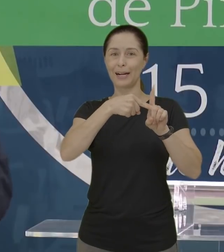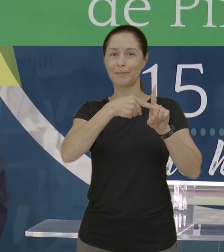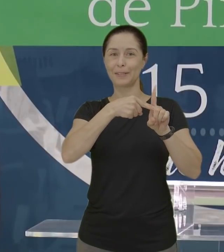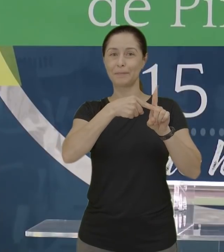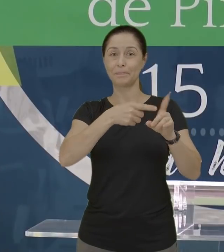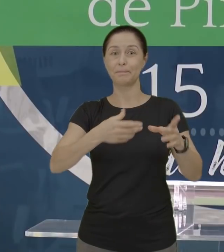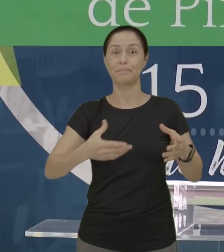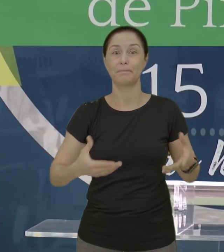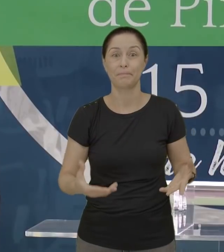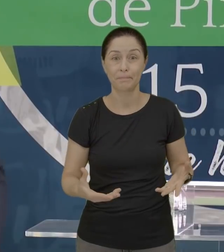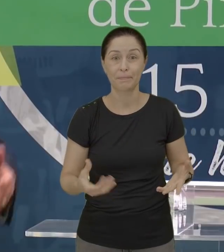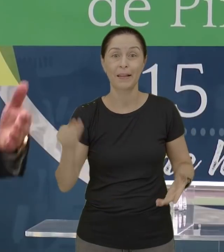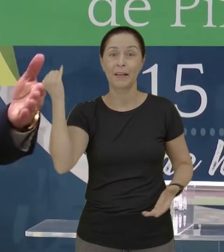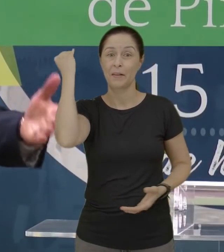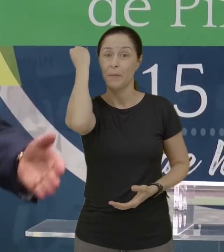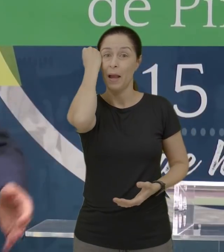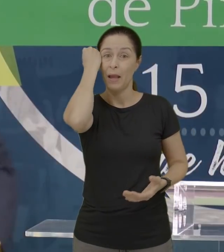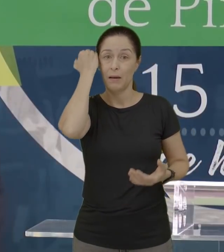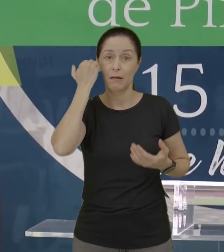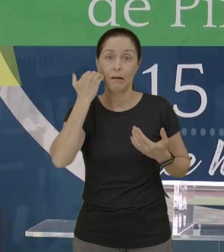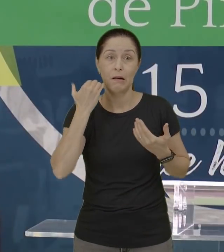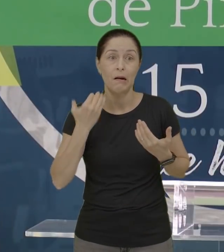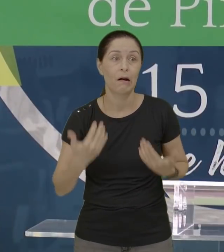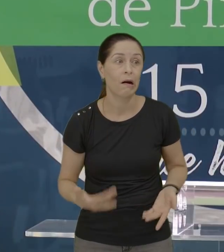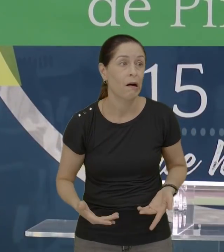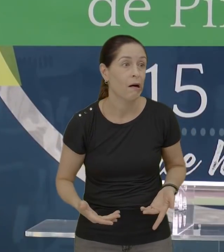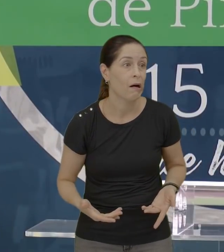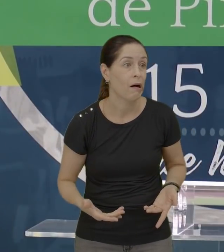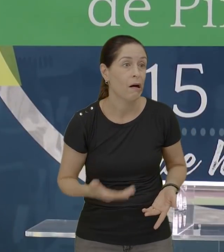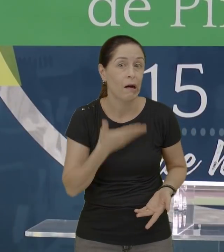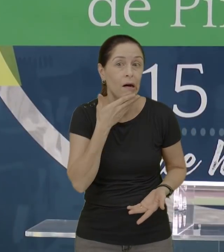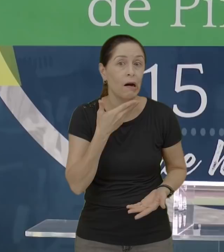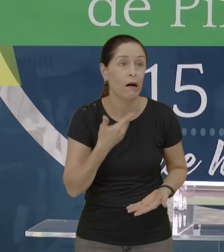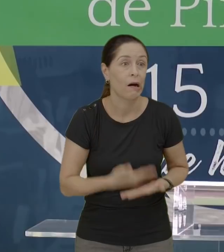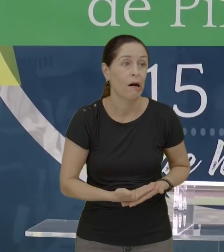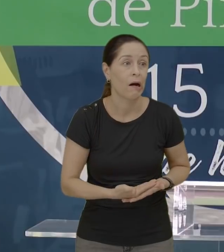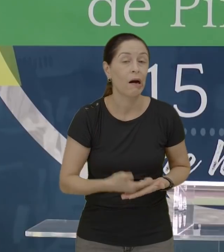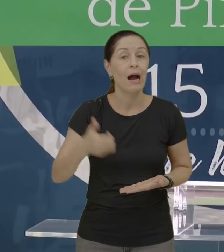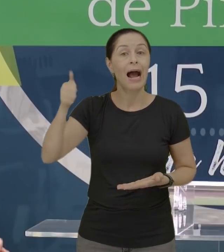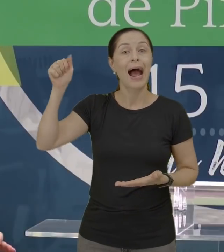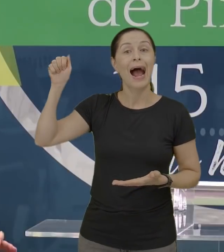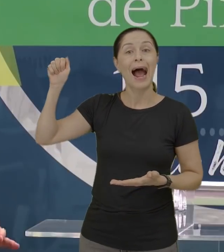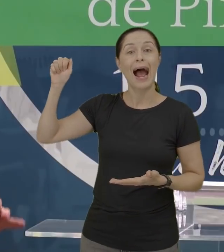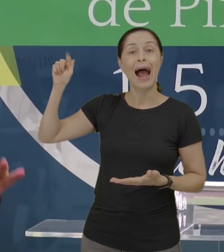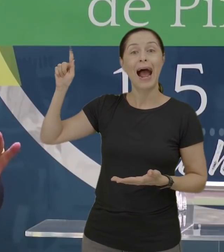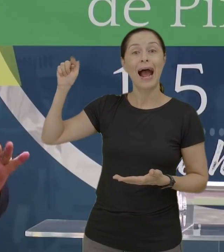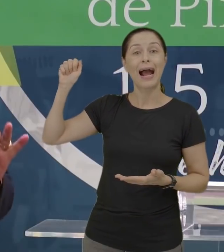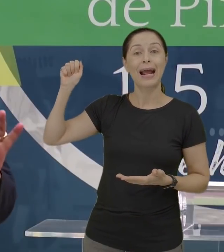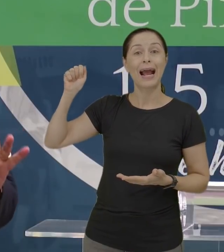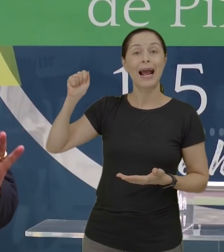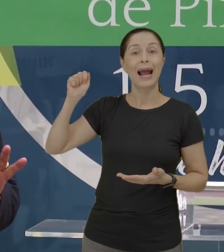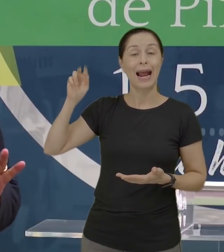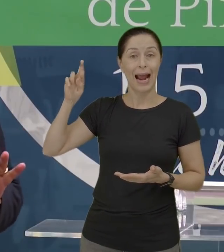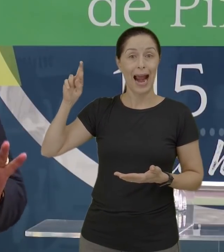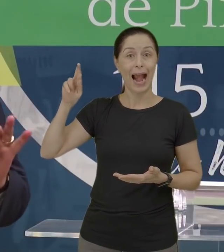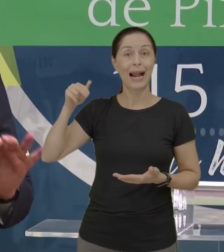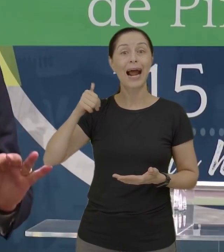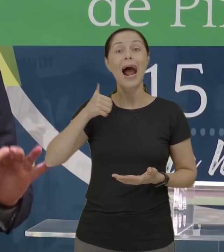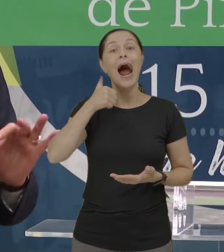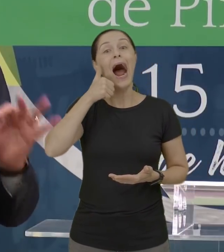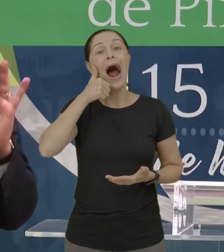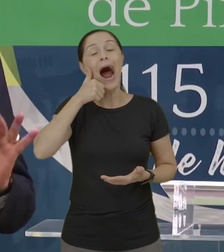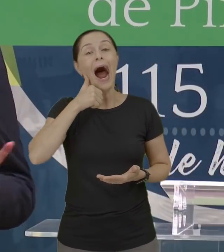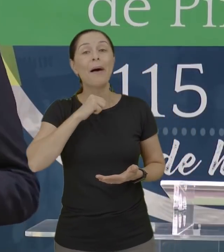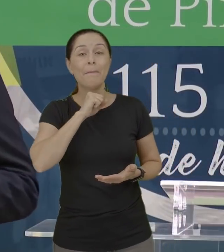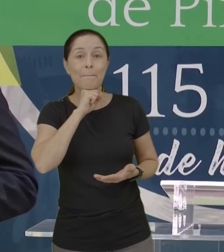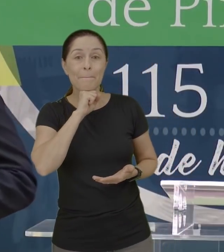d'água fria no Ismael, um balde d'água fria na Agar. E agora, um rapaz de 17 anos